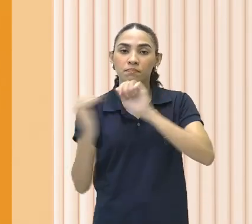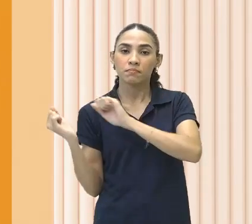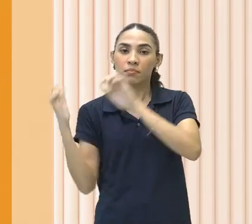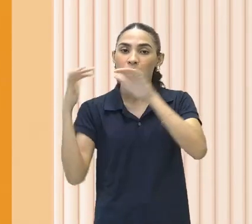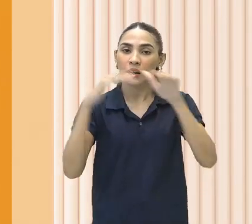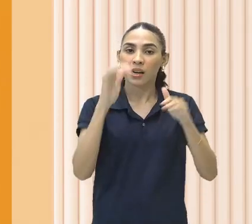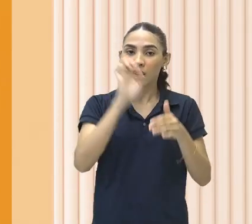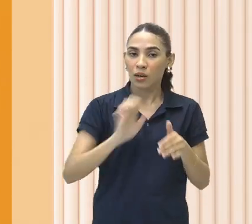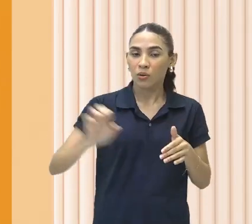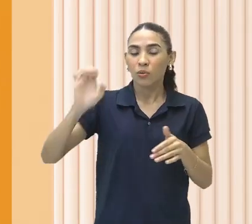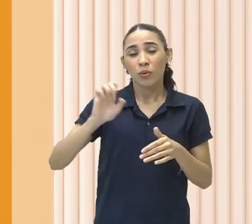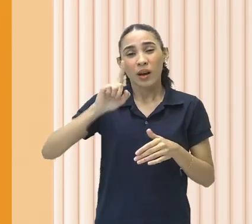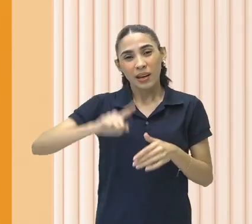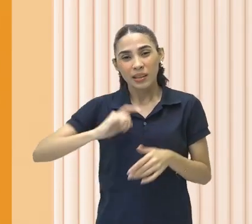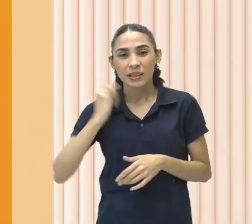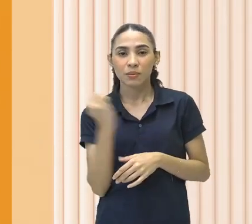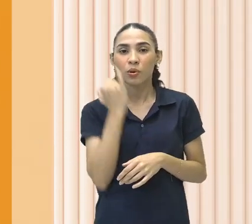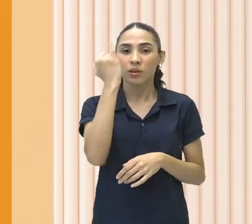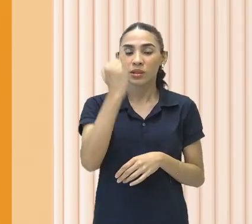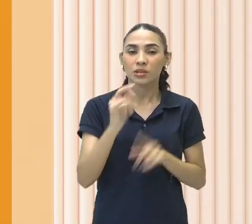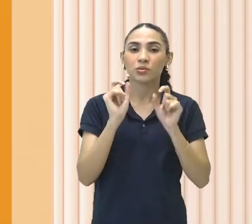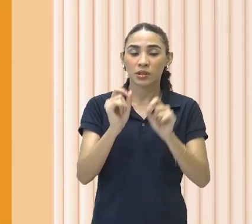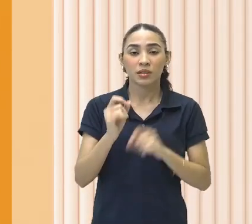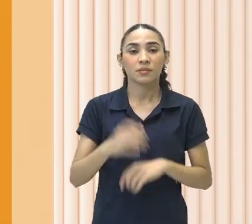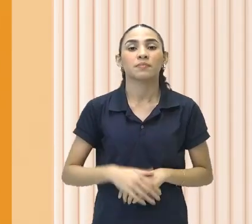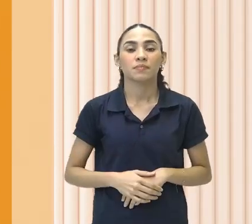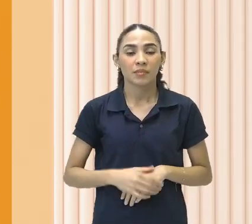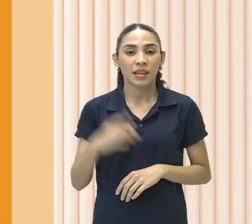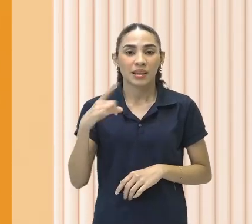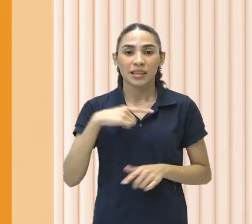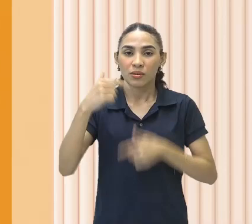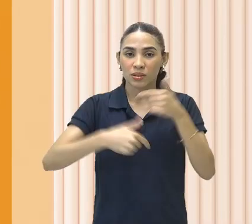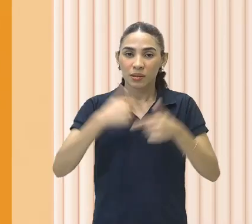um ponto fundamental para justamente haver esse